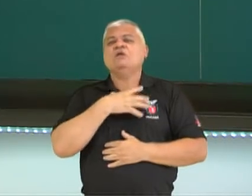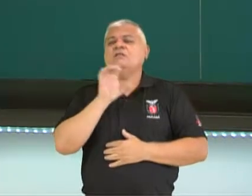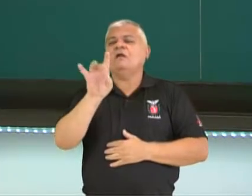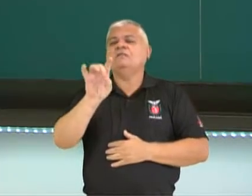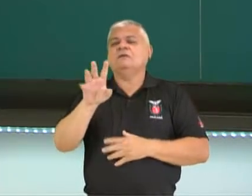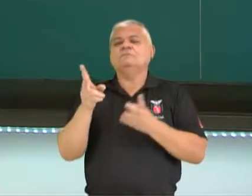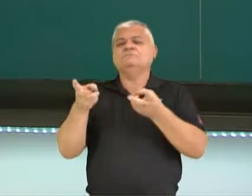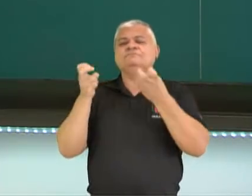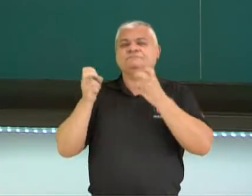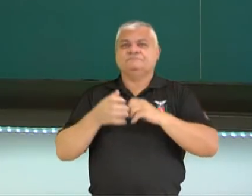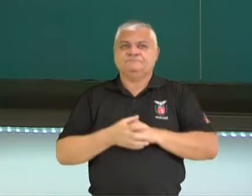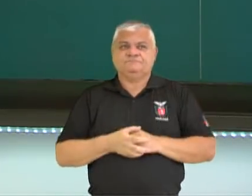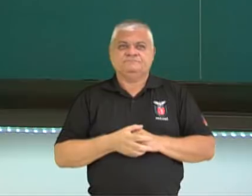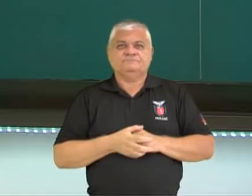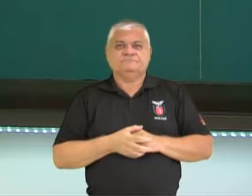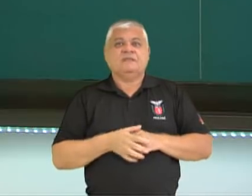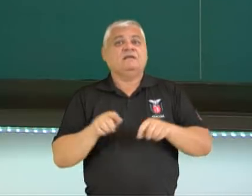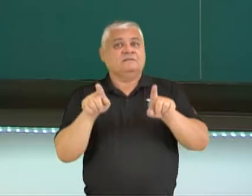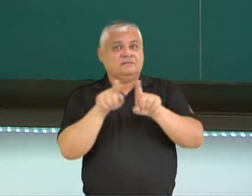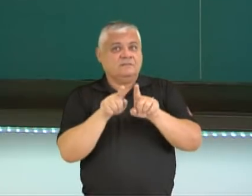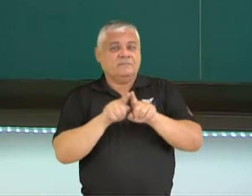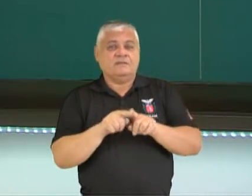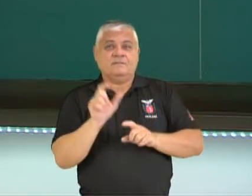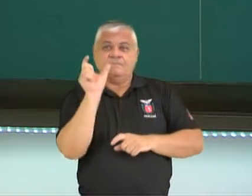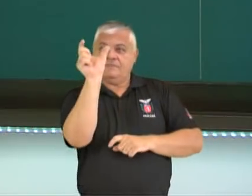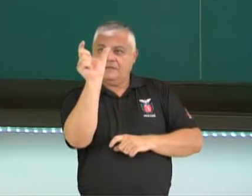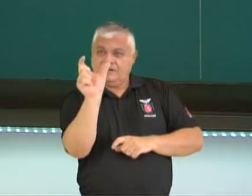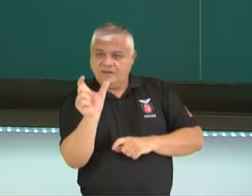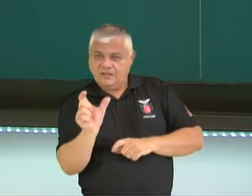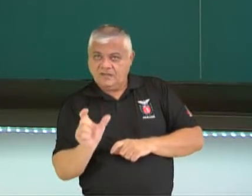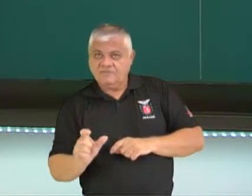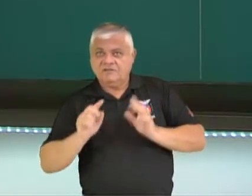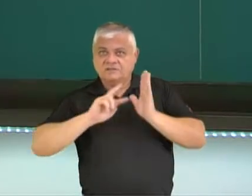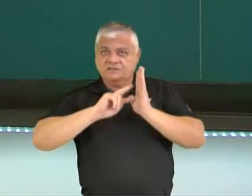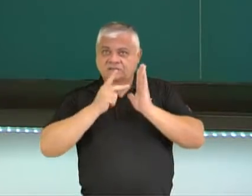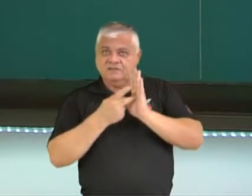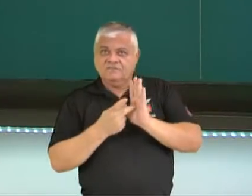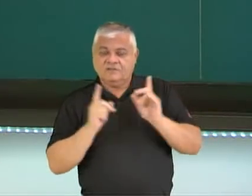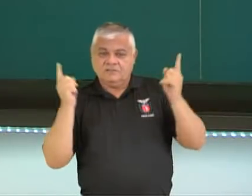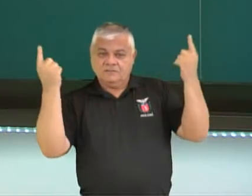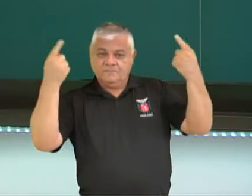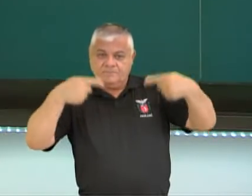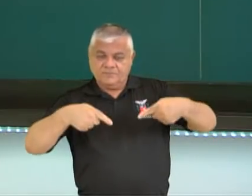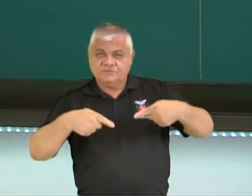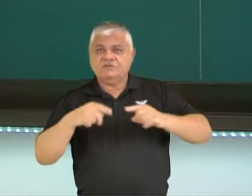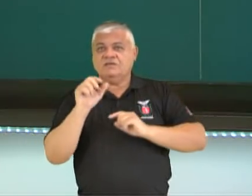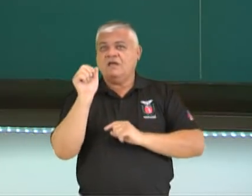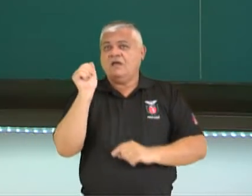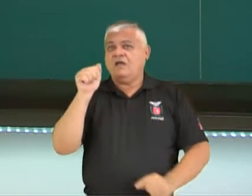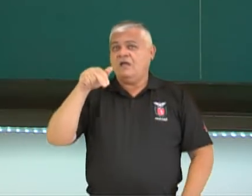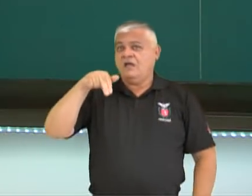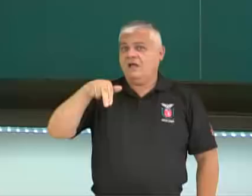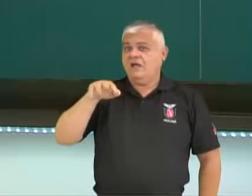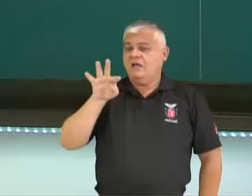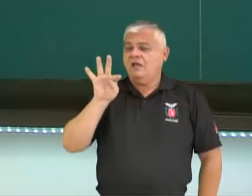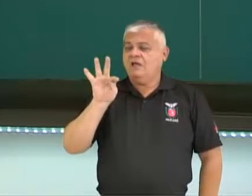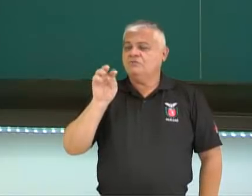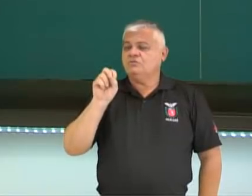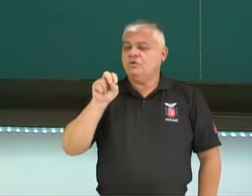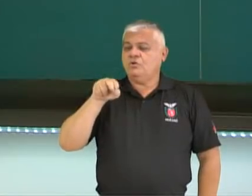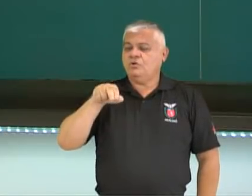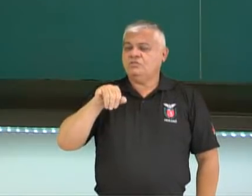da pessoa. Vimos também que palavras cujos significados se opõem a outras são chamadas de